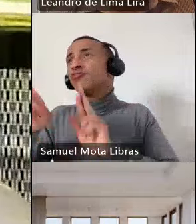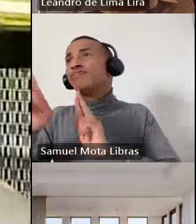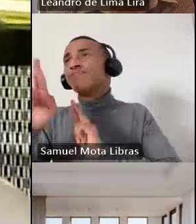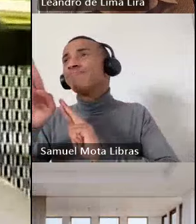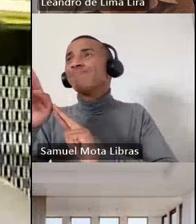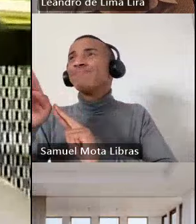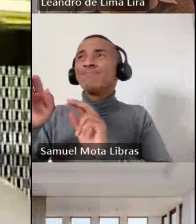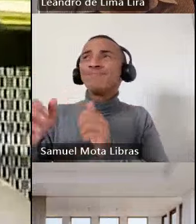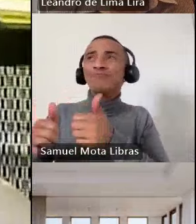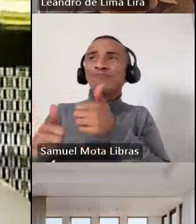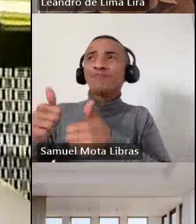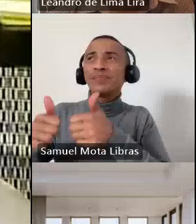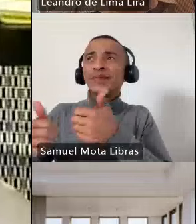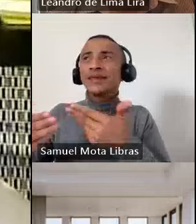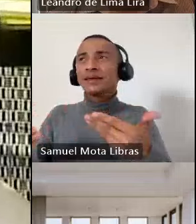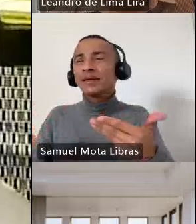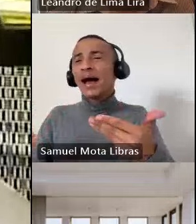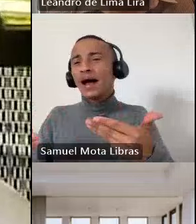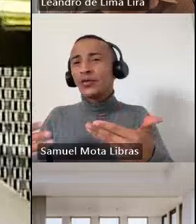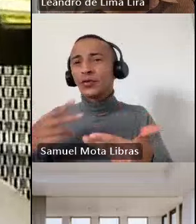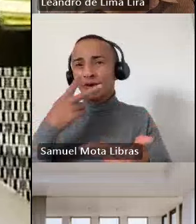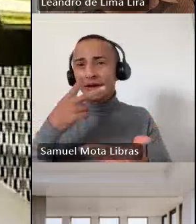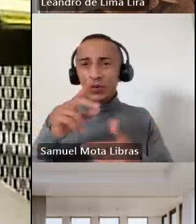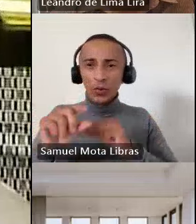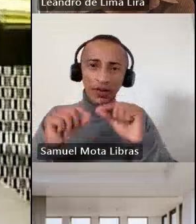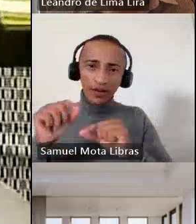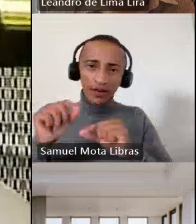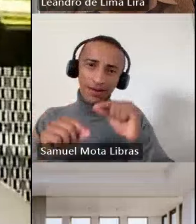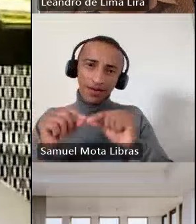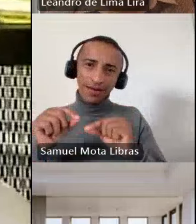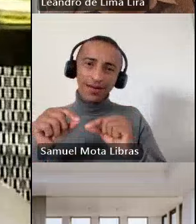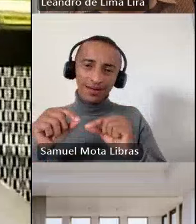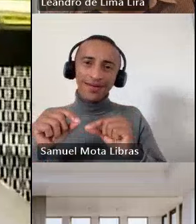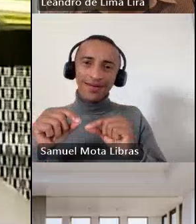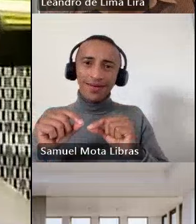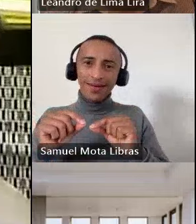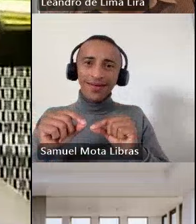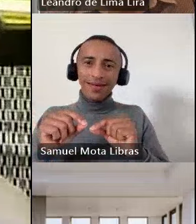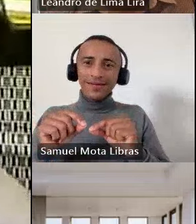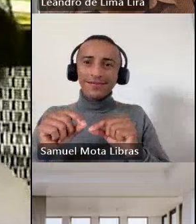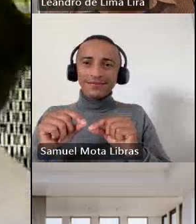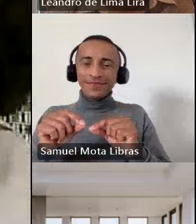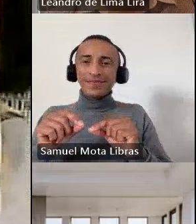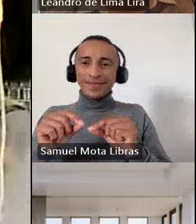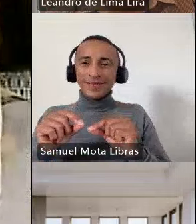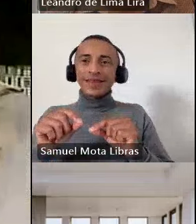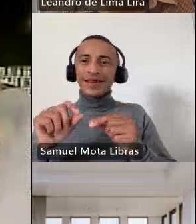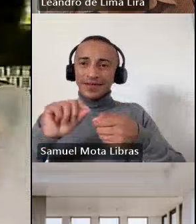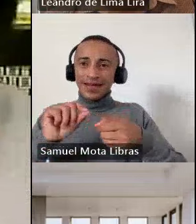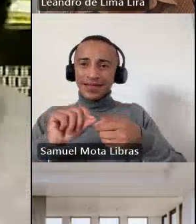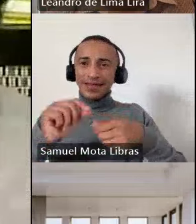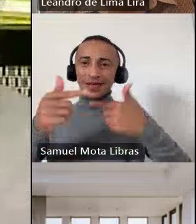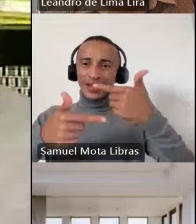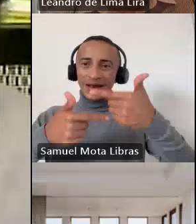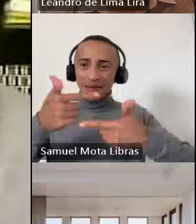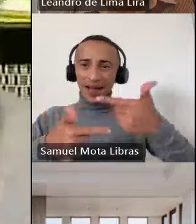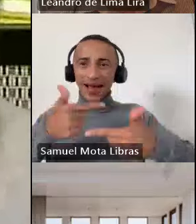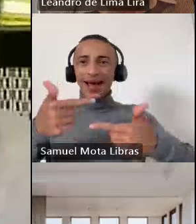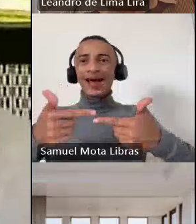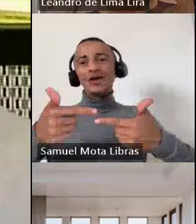quase que uma questão eu brinco que aí é quase que uma questão de assim cada a gente eh fazer uma jornada de autoconhecimento enquanto